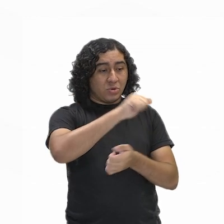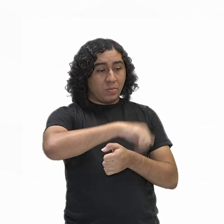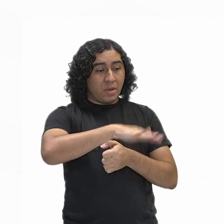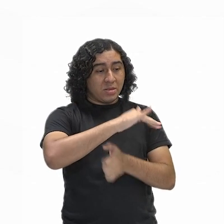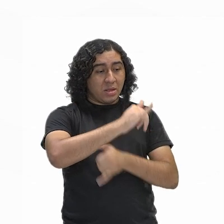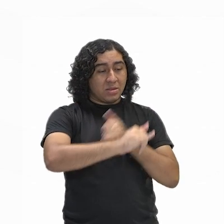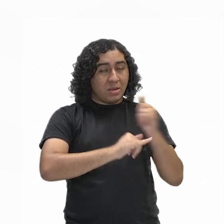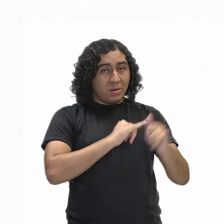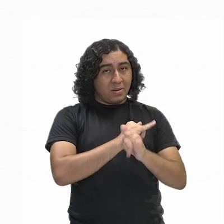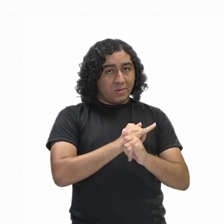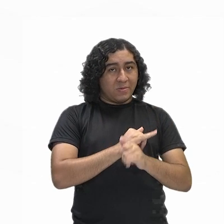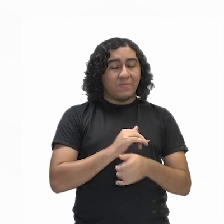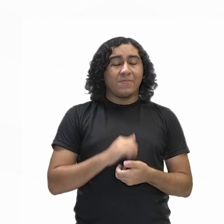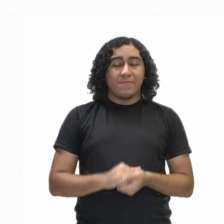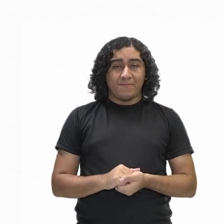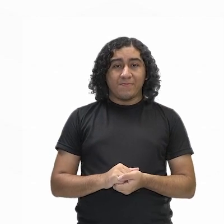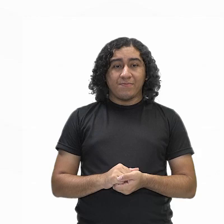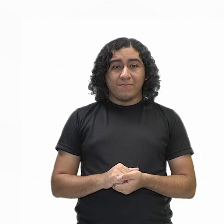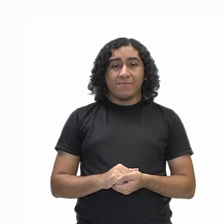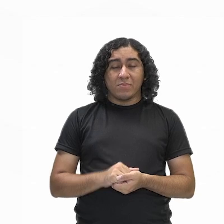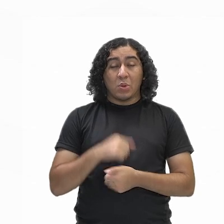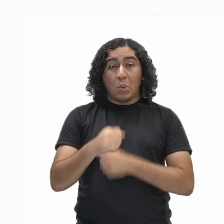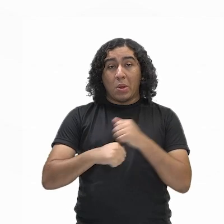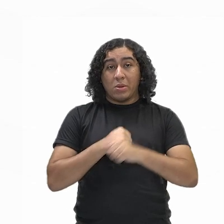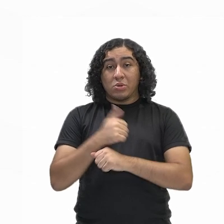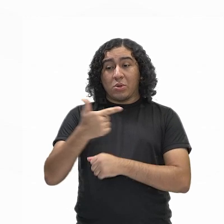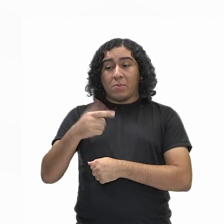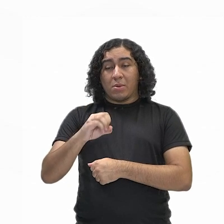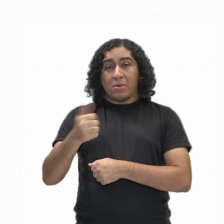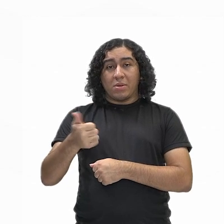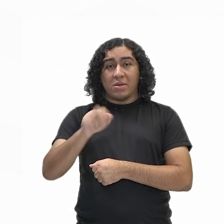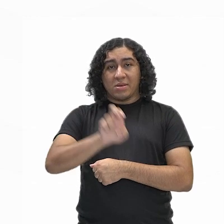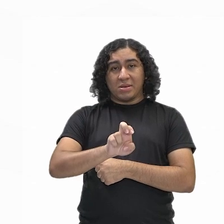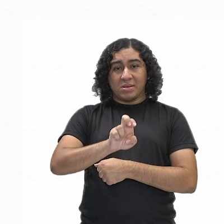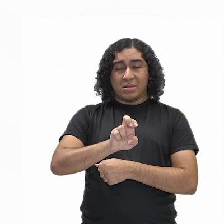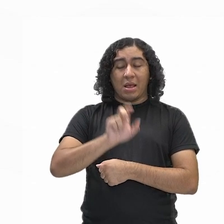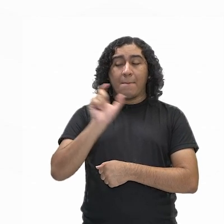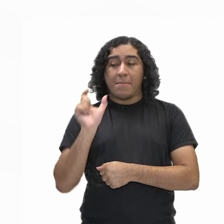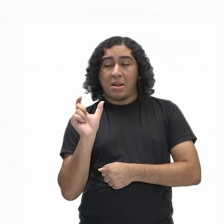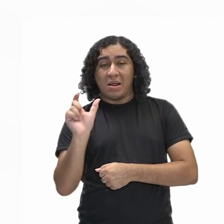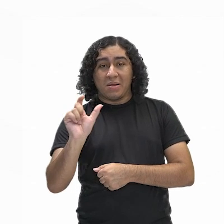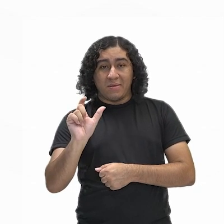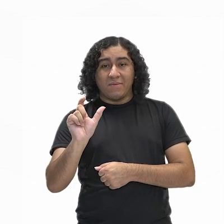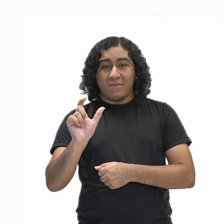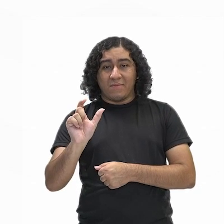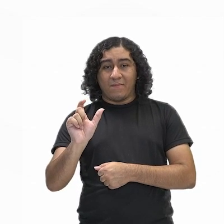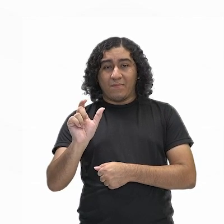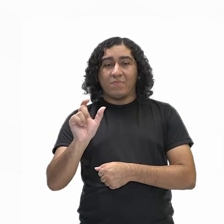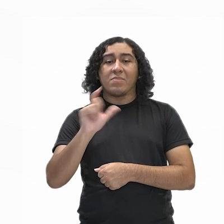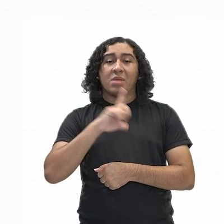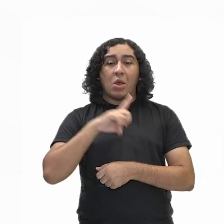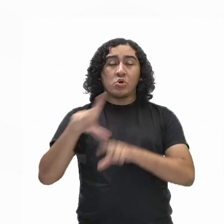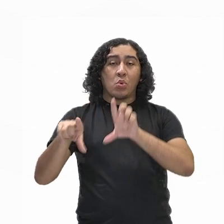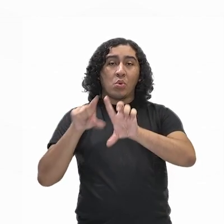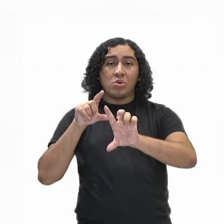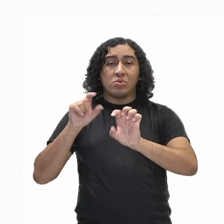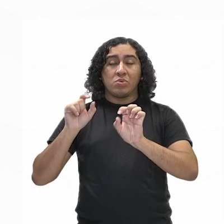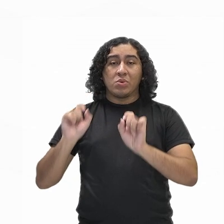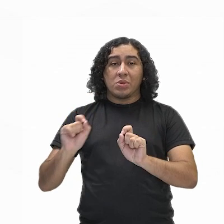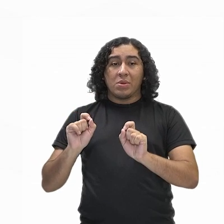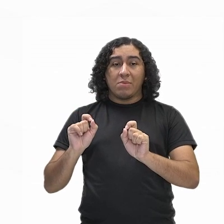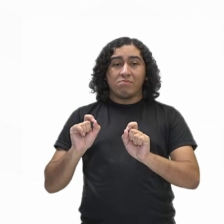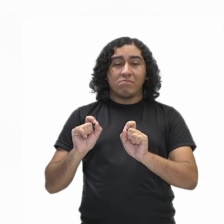os emojis, que no ano de 2015, essa palavra foi escolhida